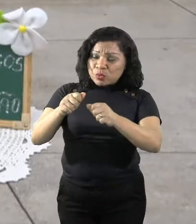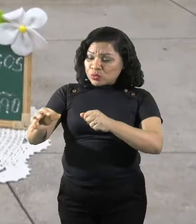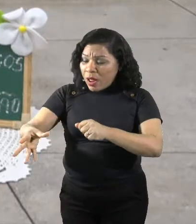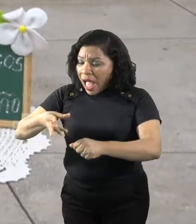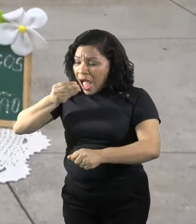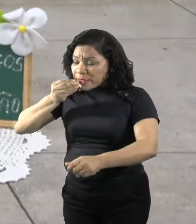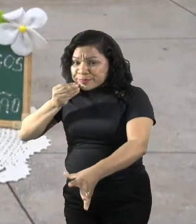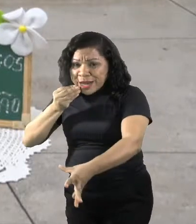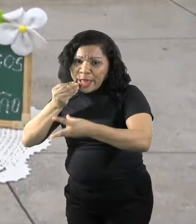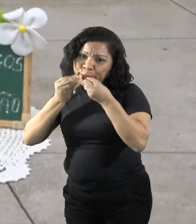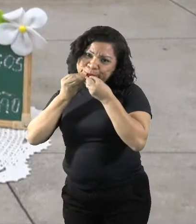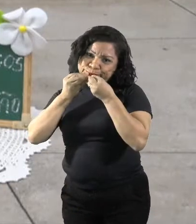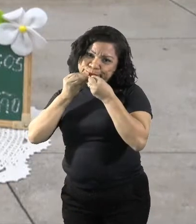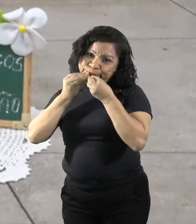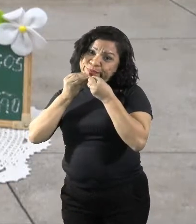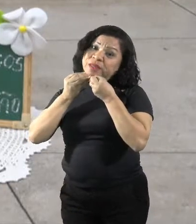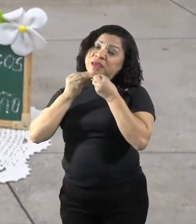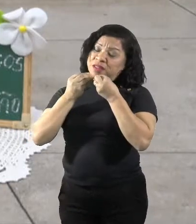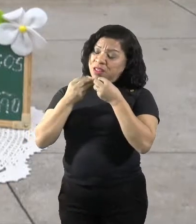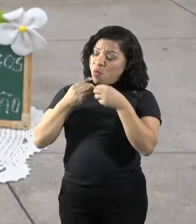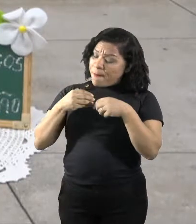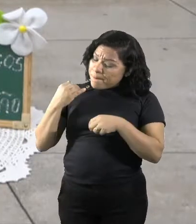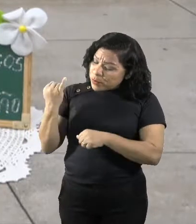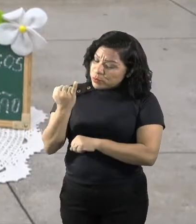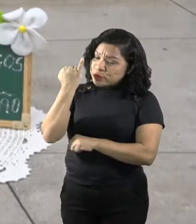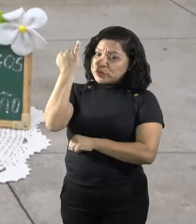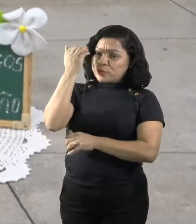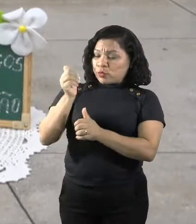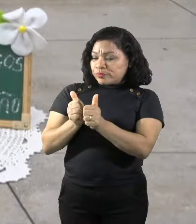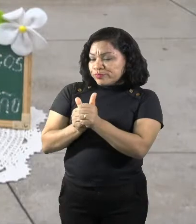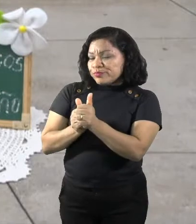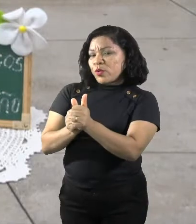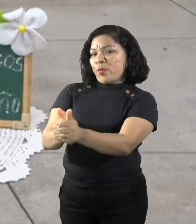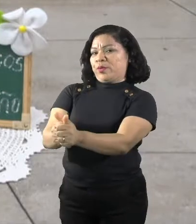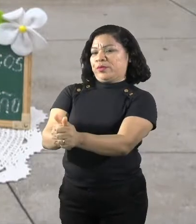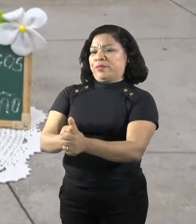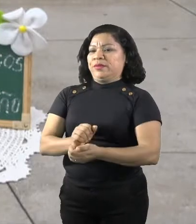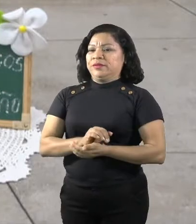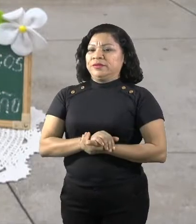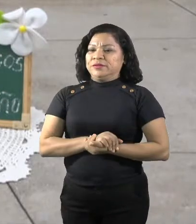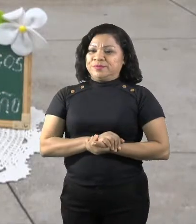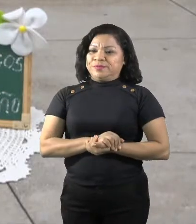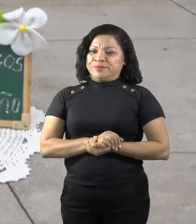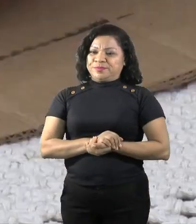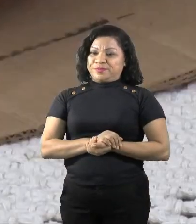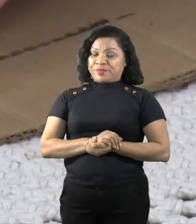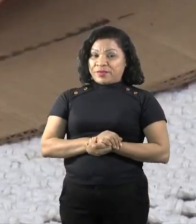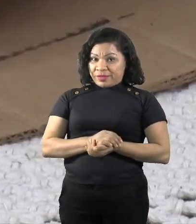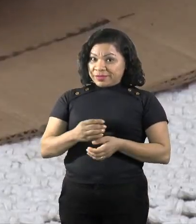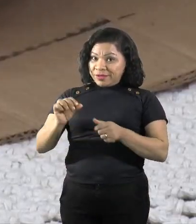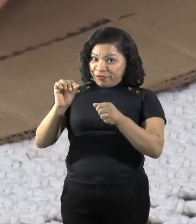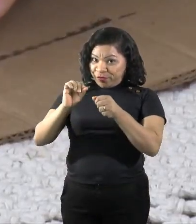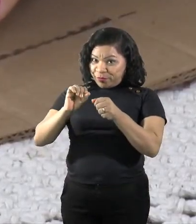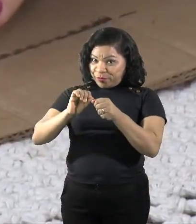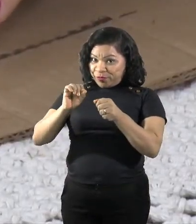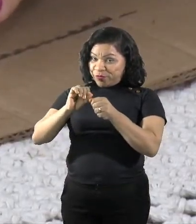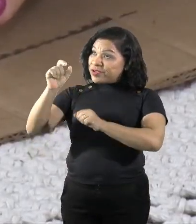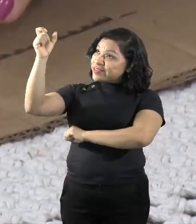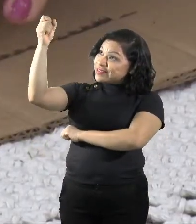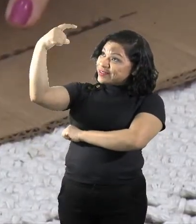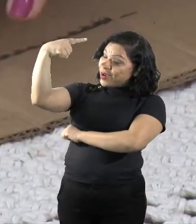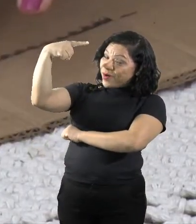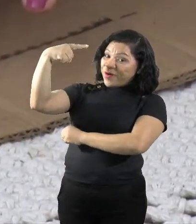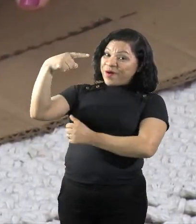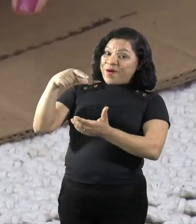é muito importante esse acompanhamento. Vamos fazer o solzinho? Vamos lá. Olha,